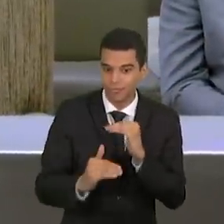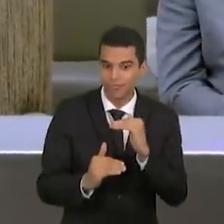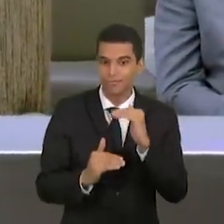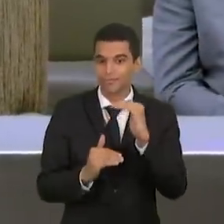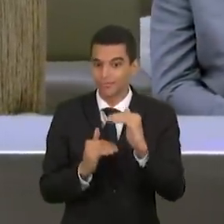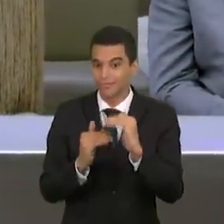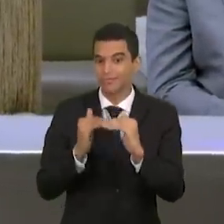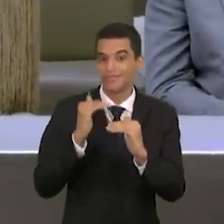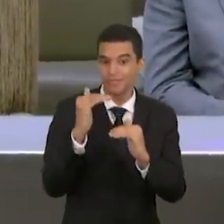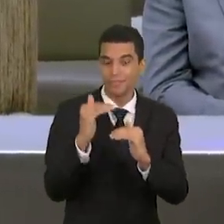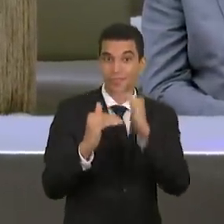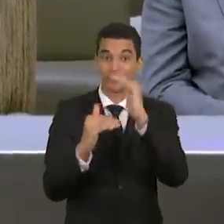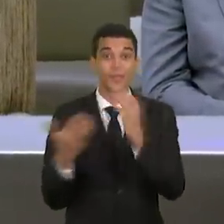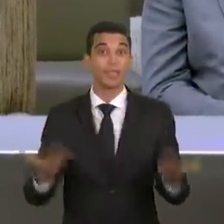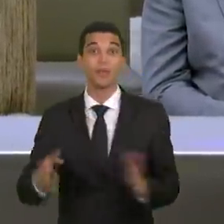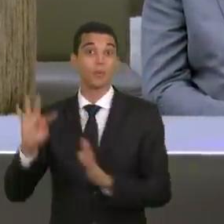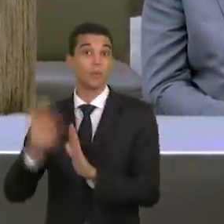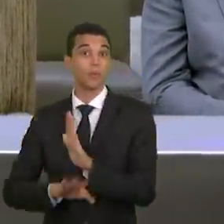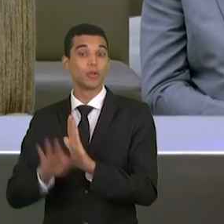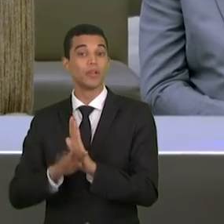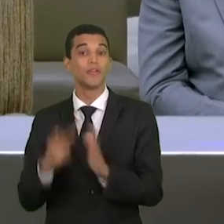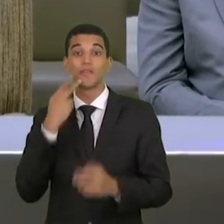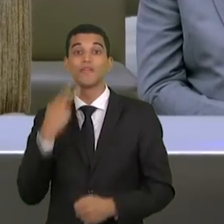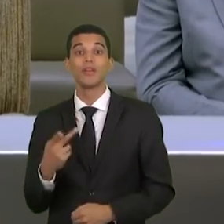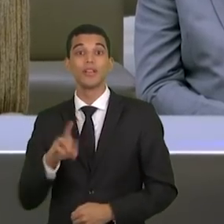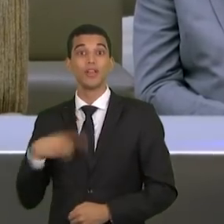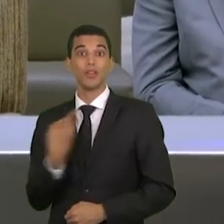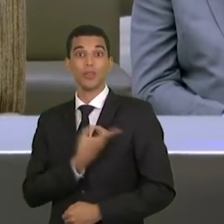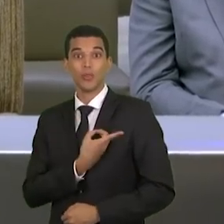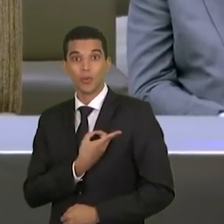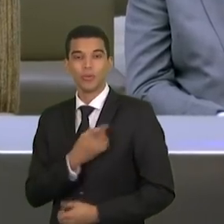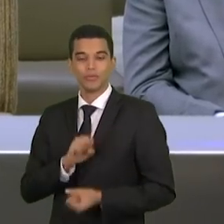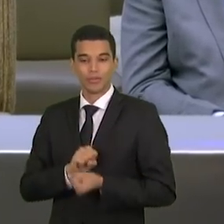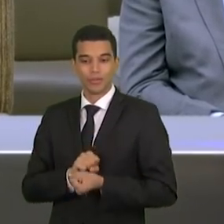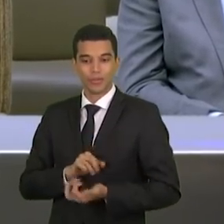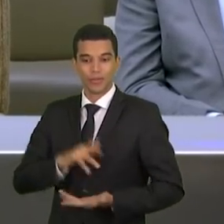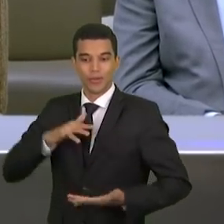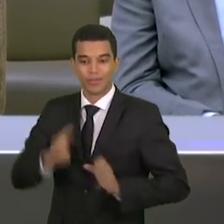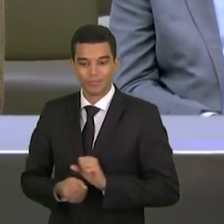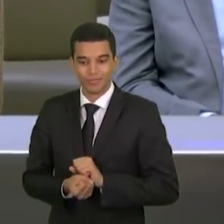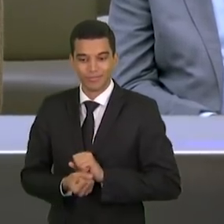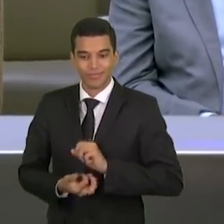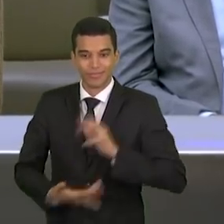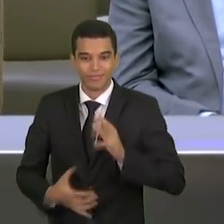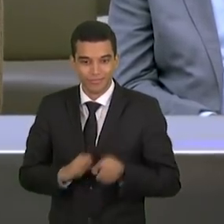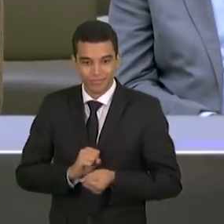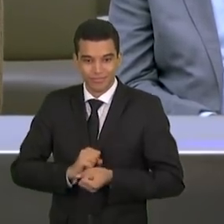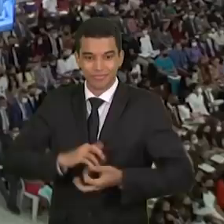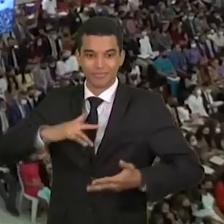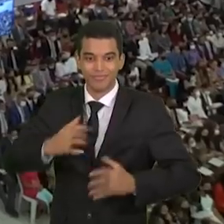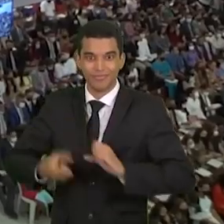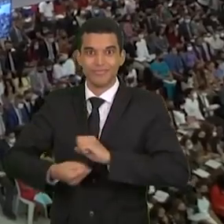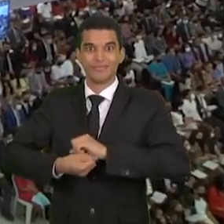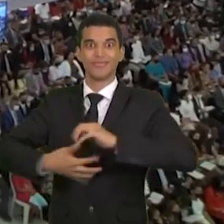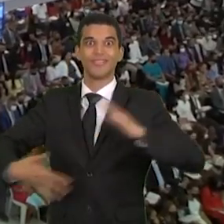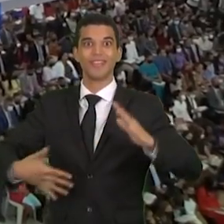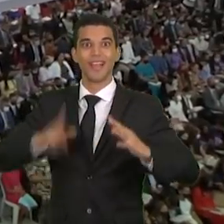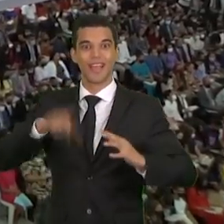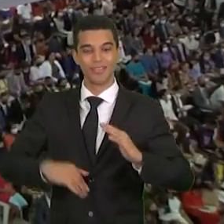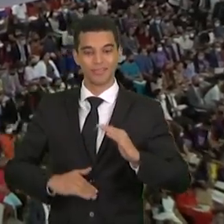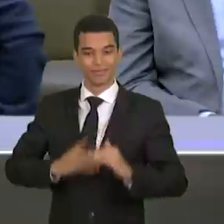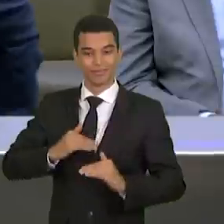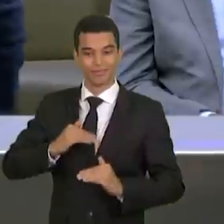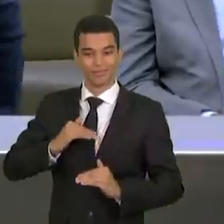somos transformados de glória em? Glória. De que, irmãos? Glória. Ai,